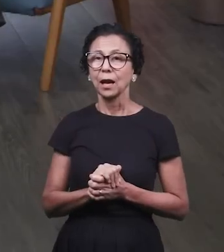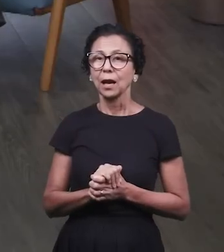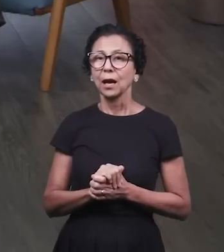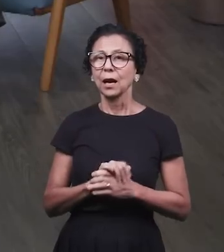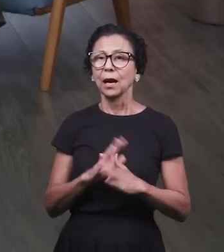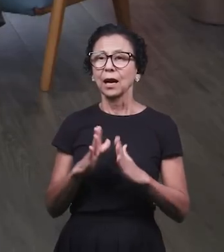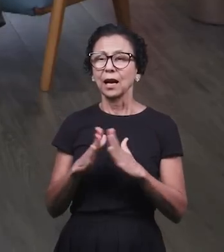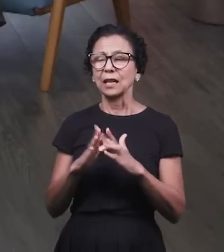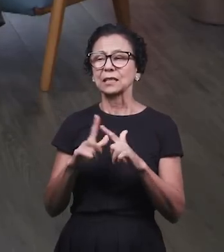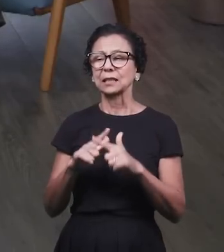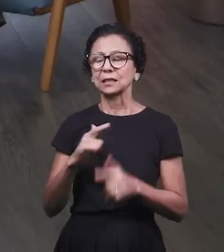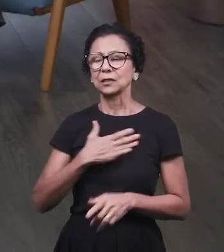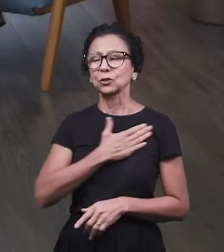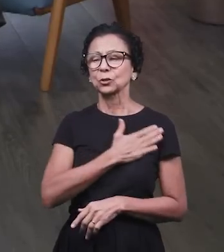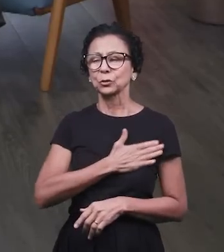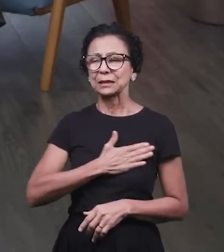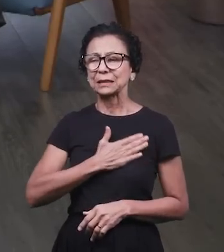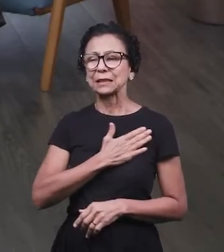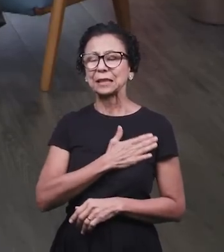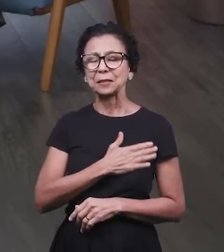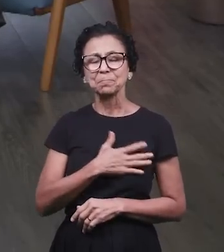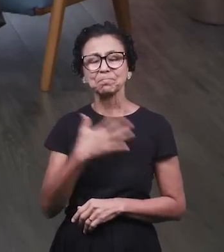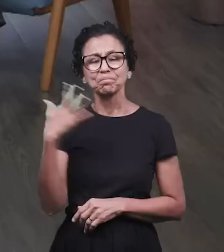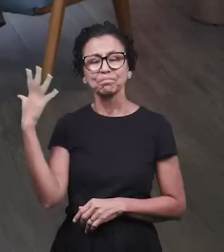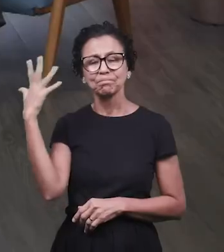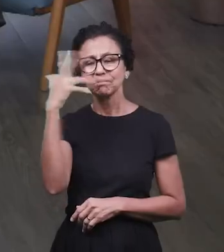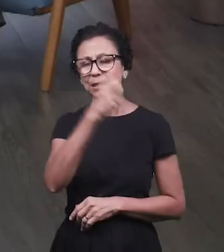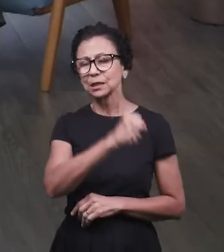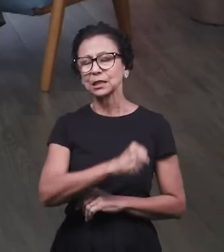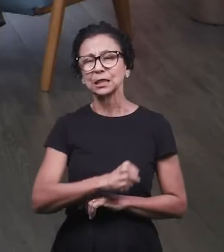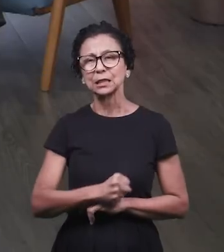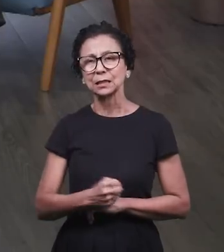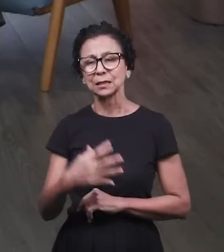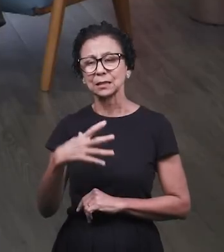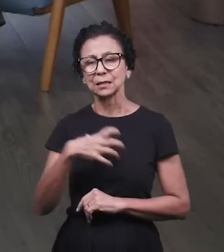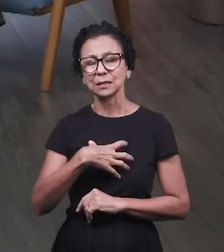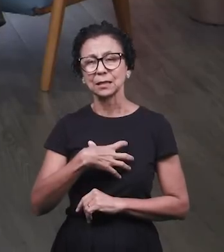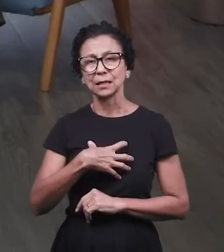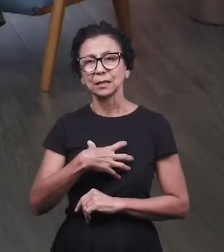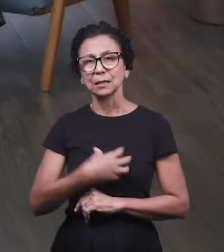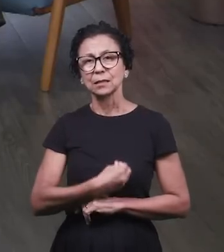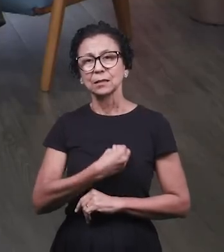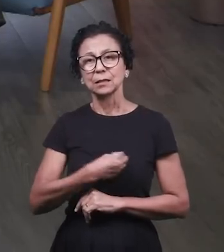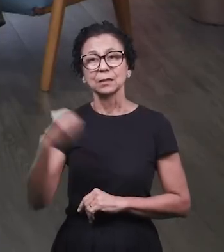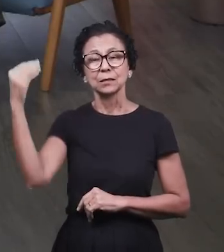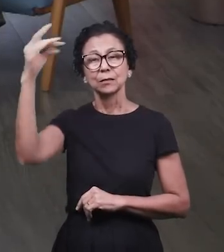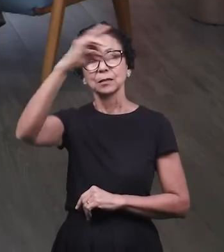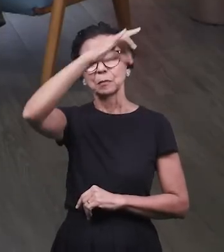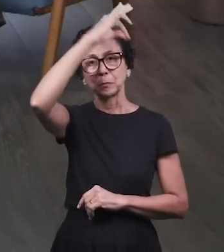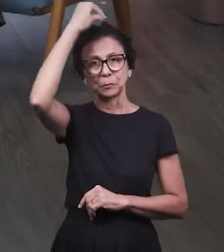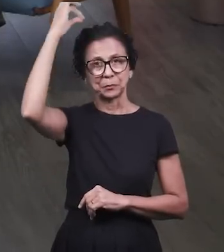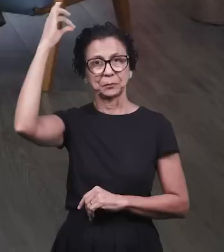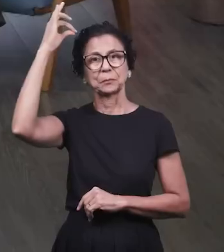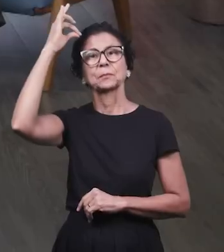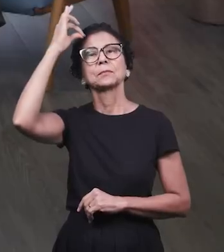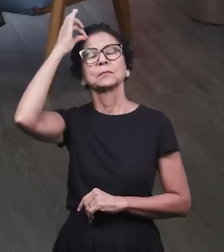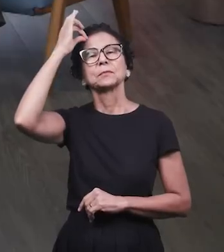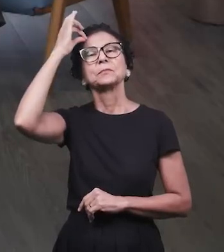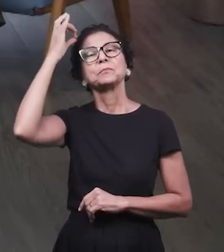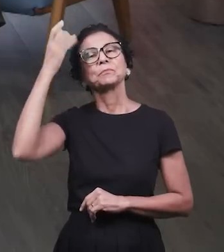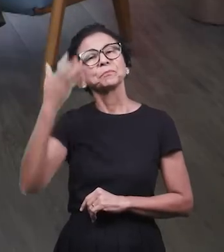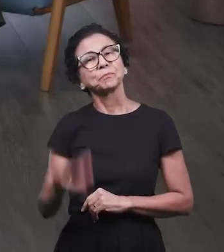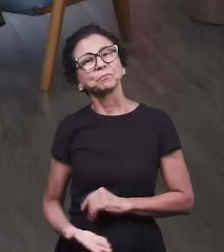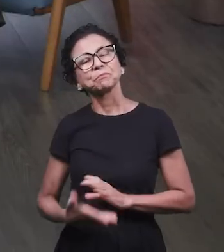igreja que age do jeito que ele gosta. Glórias a Deus. Exatamente. Né? Do jeito que está de acordo com o gostar dele,